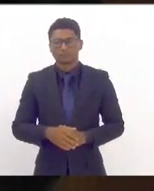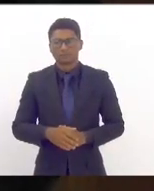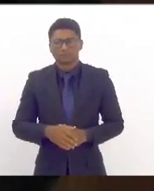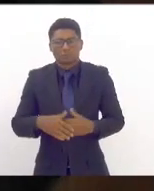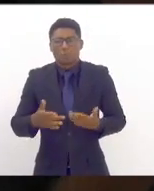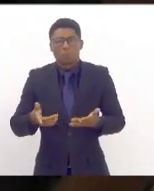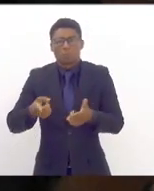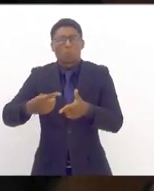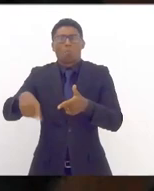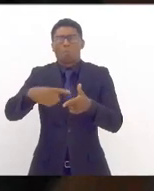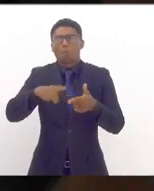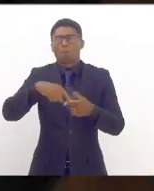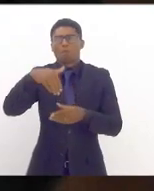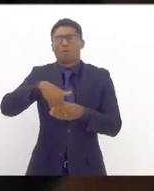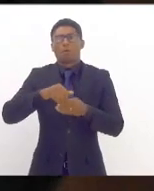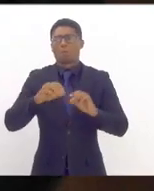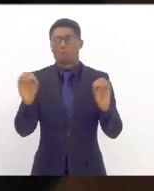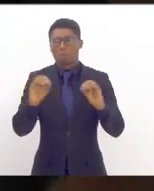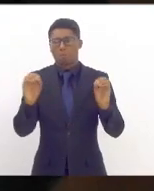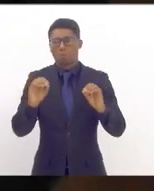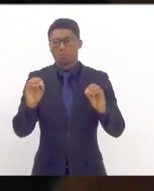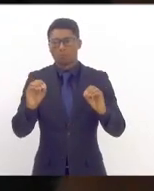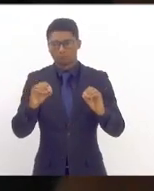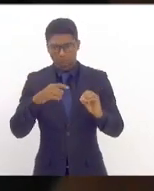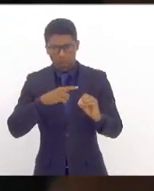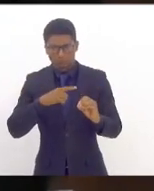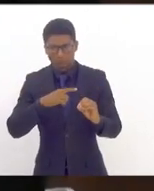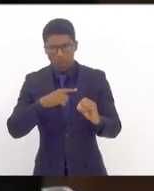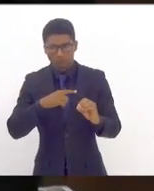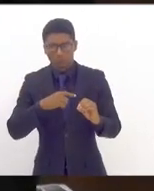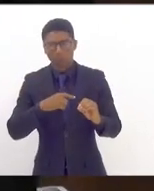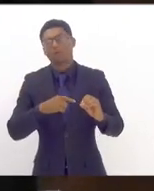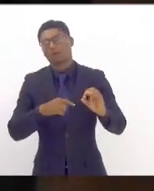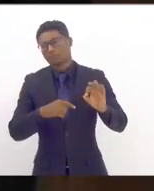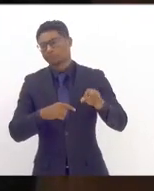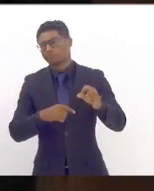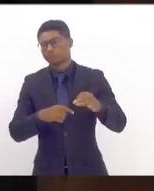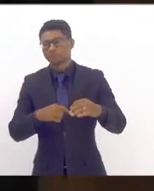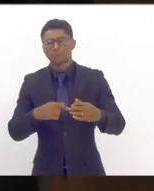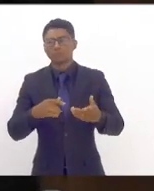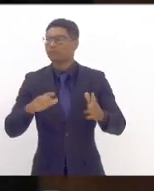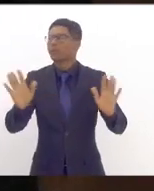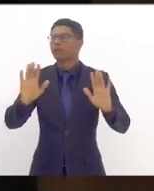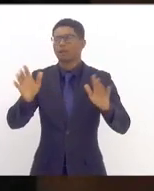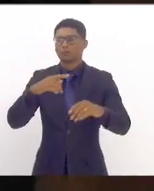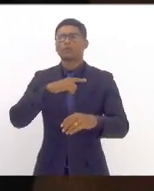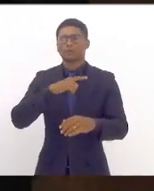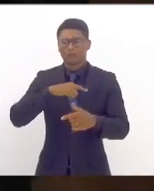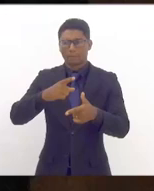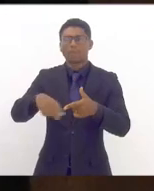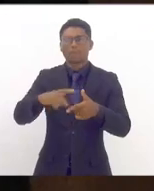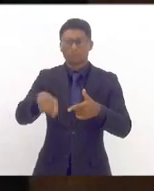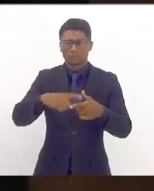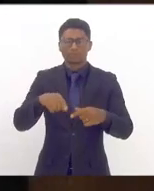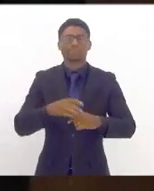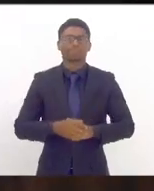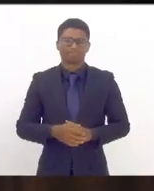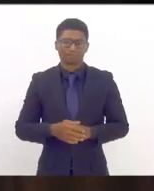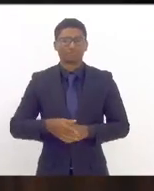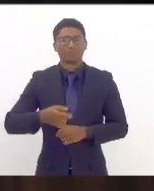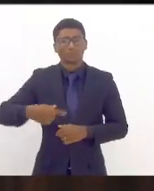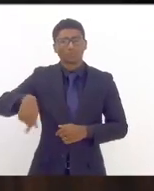votássemos existe na questão da regulamentação dele existe a gente ficou nós ficamos